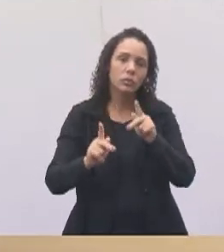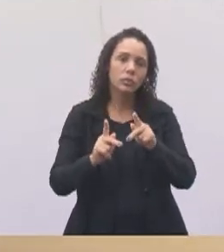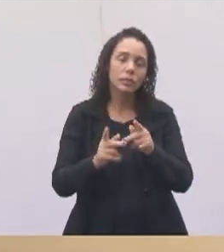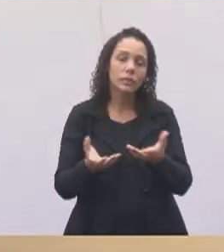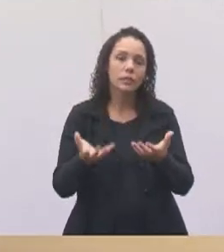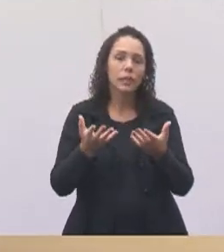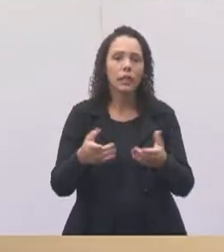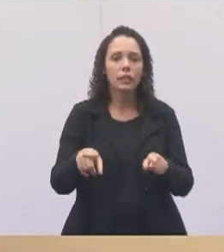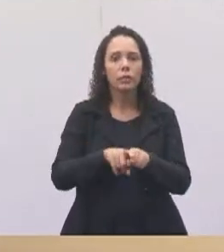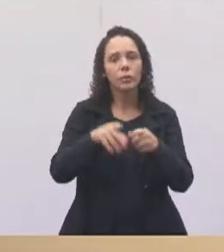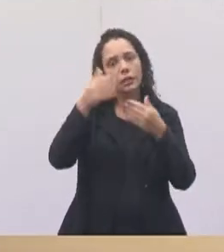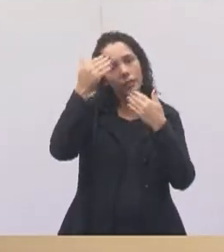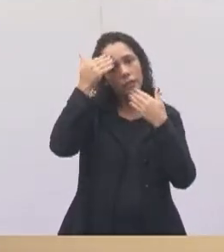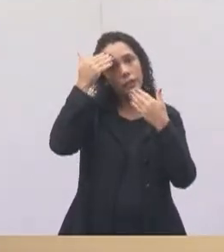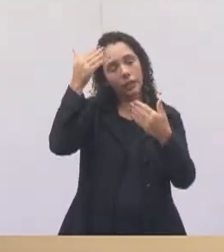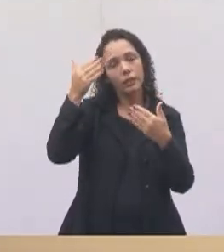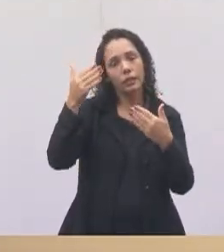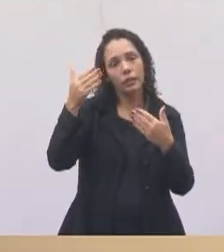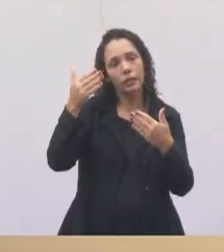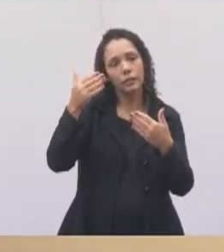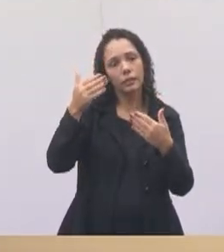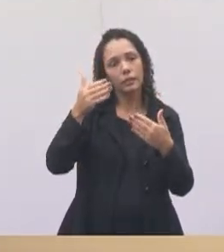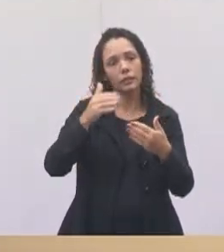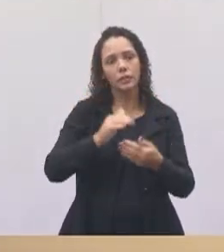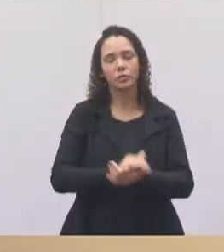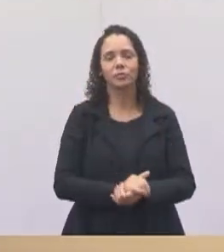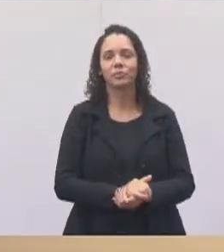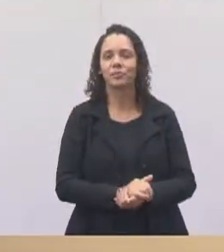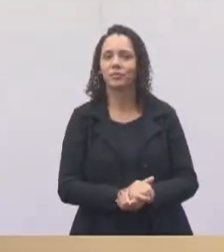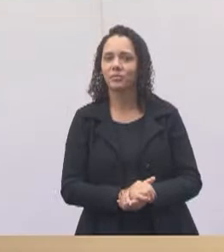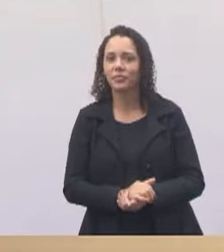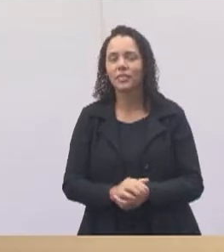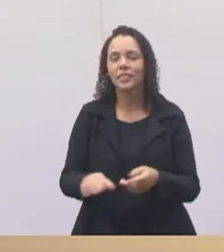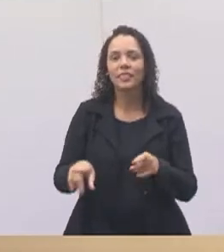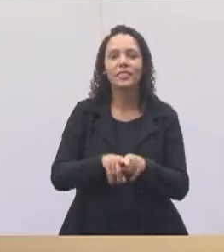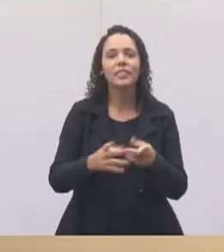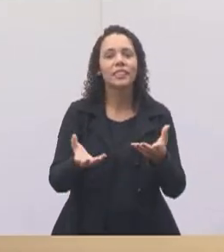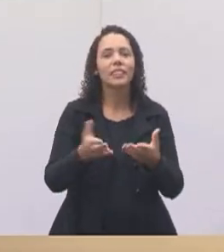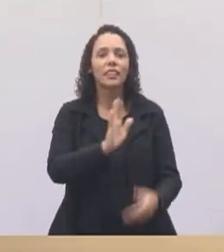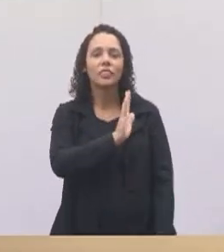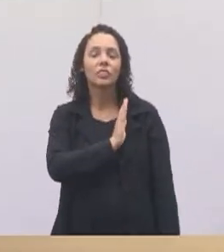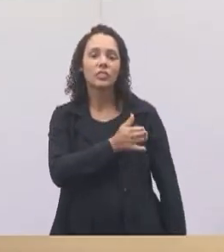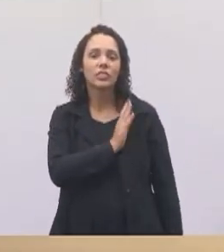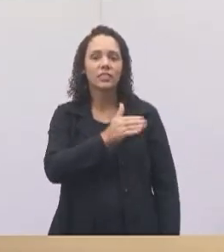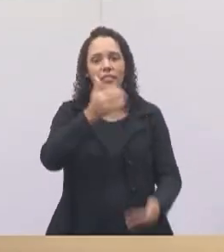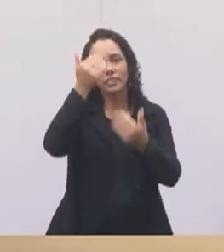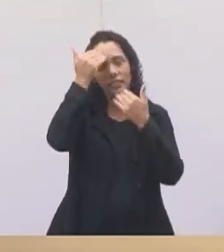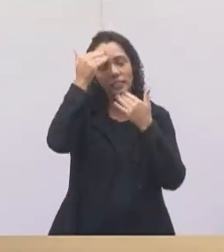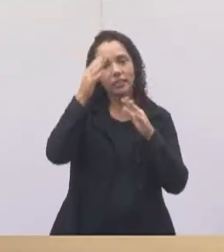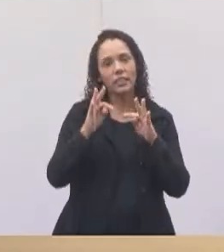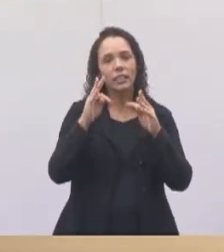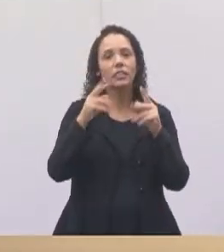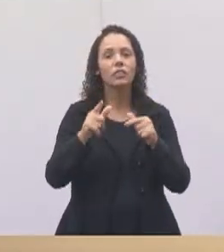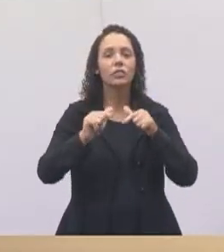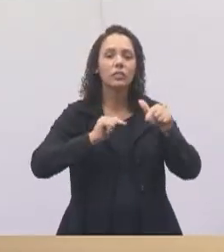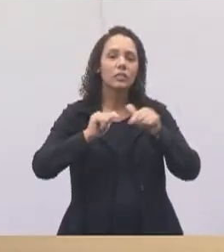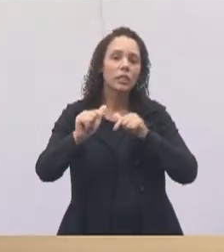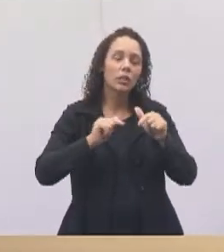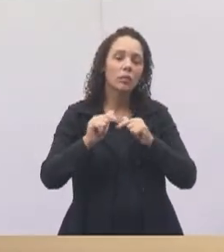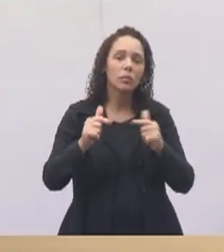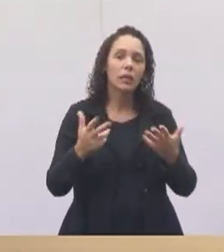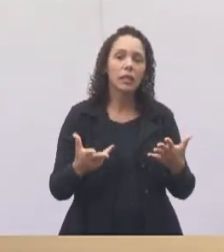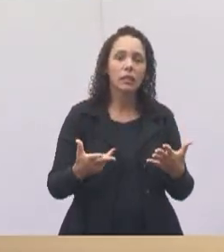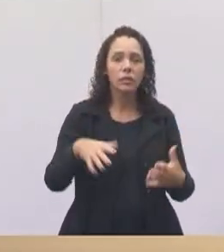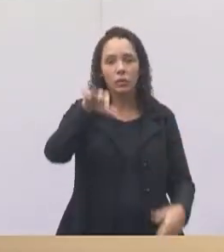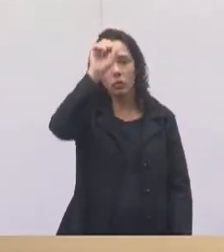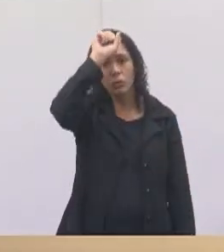até agradecer o jurídico dessa casa, tá? E quero agradecer de coração todo o trabalho, o Rodrigo que está ali,